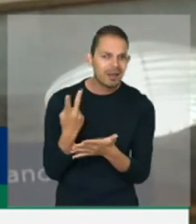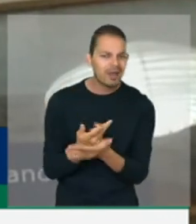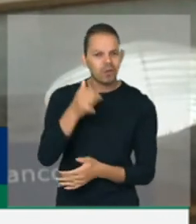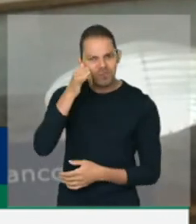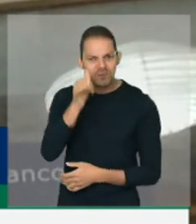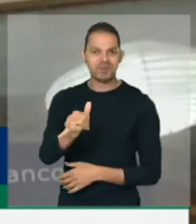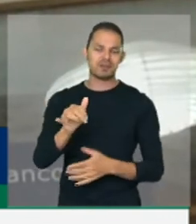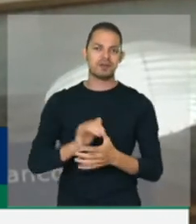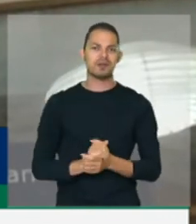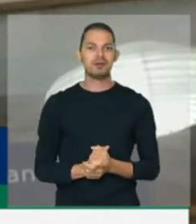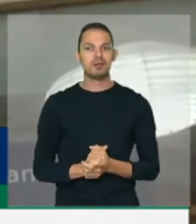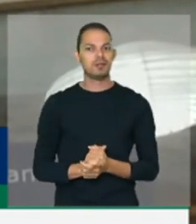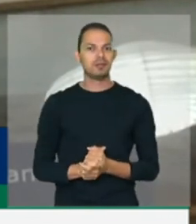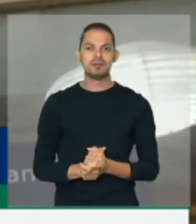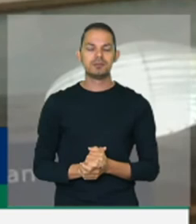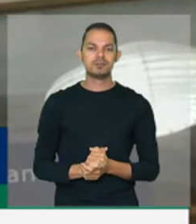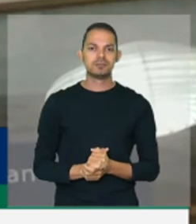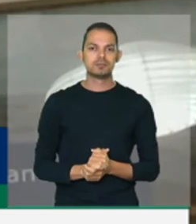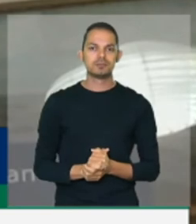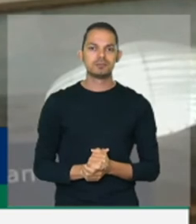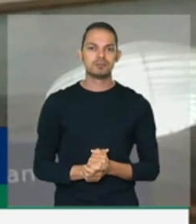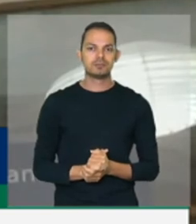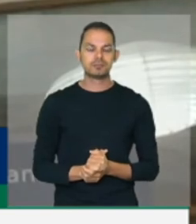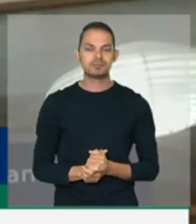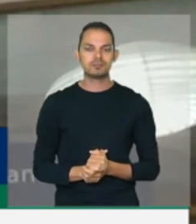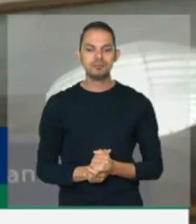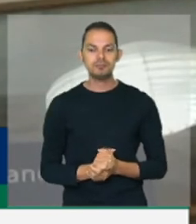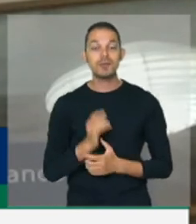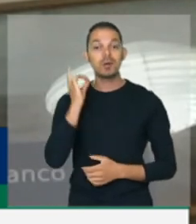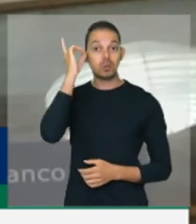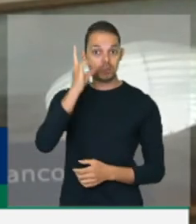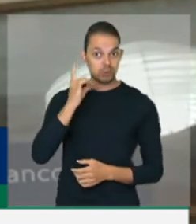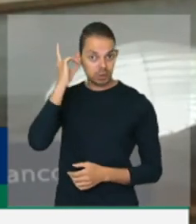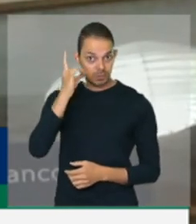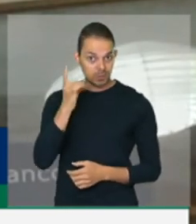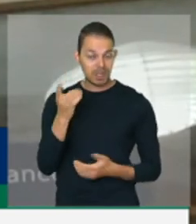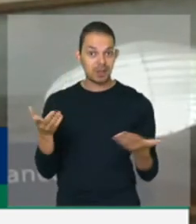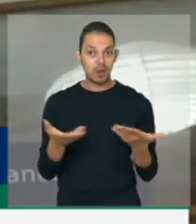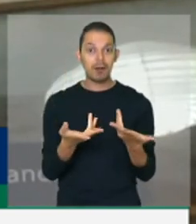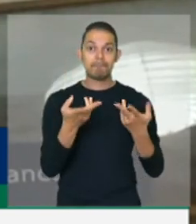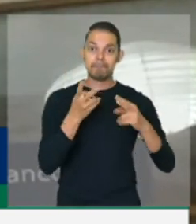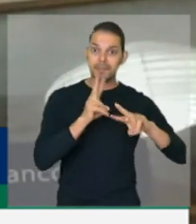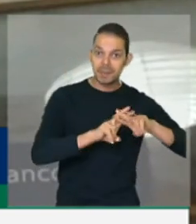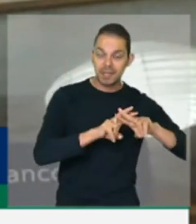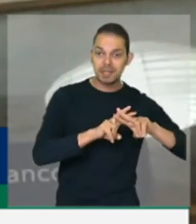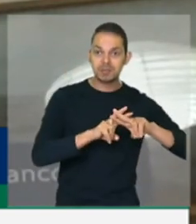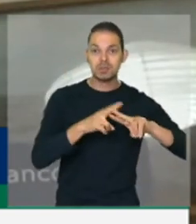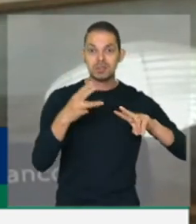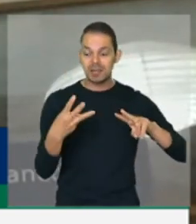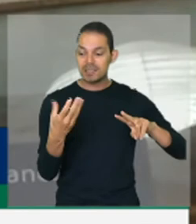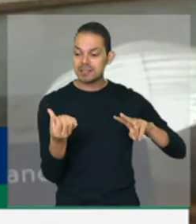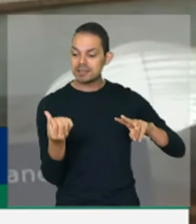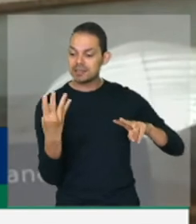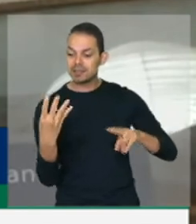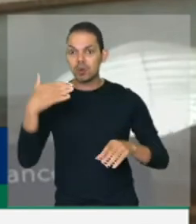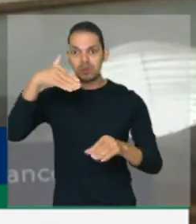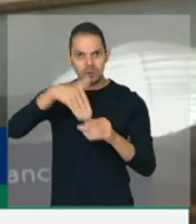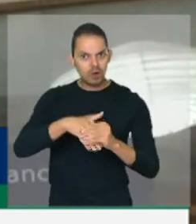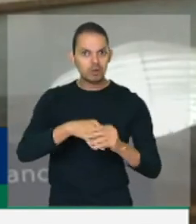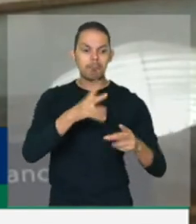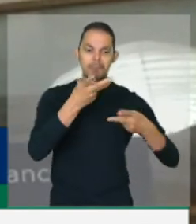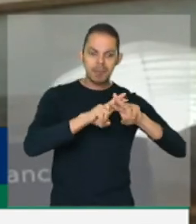histórico. Não façam isso. Então, o deputado está sendo preso e por 364 votos, mantida a